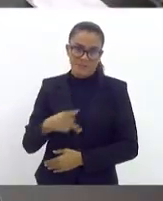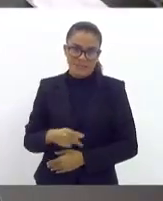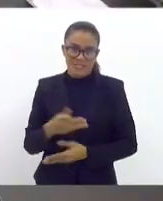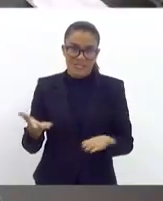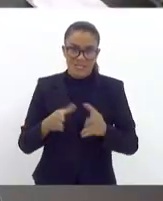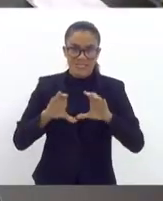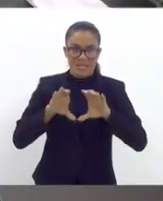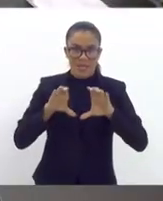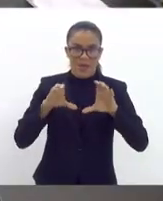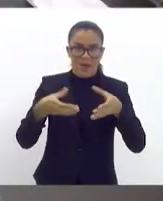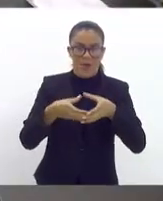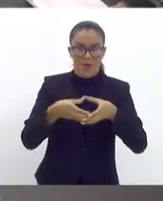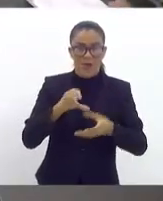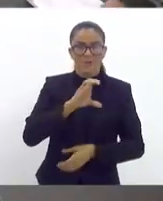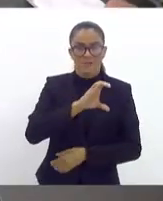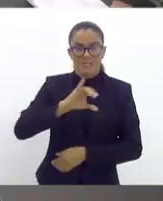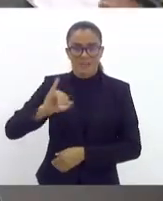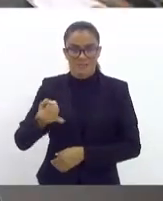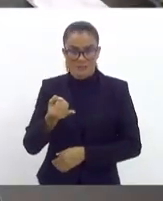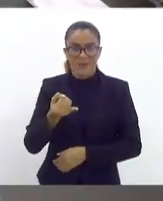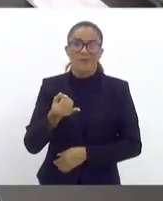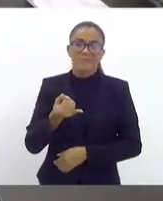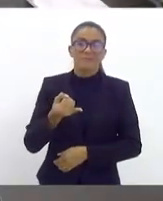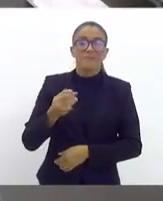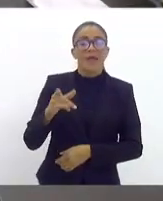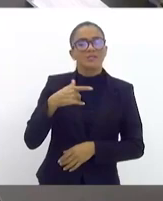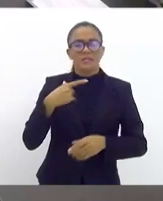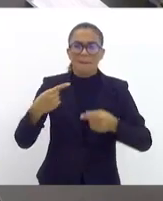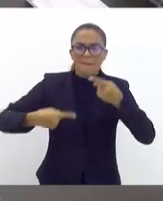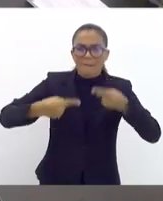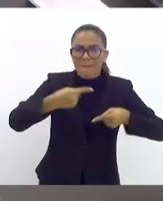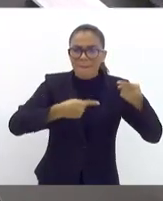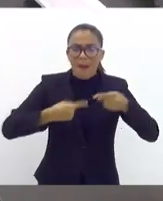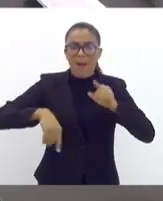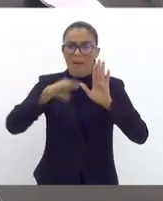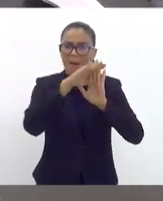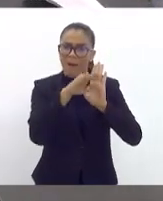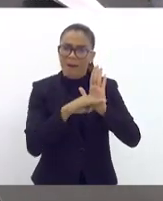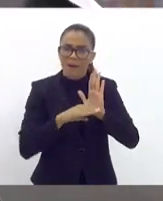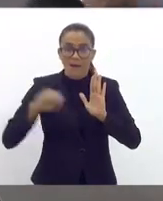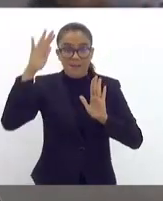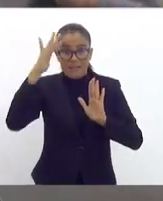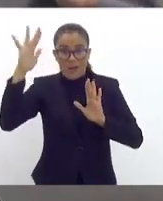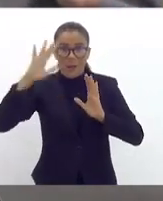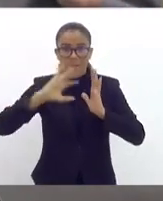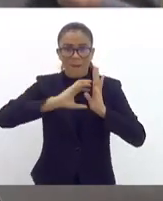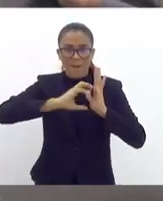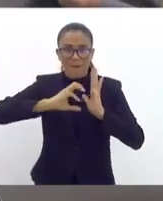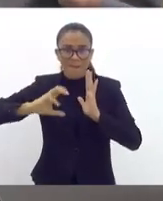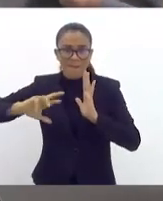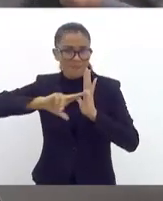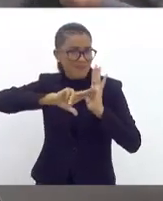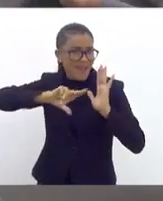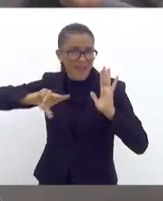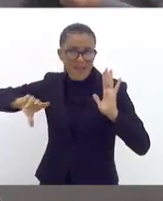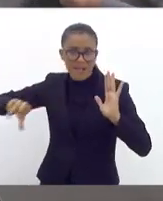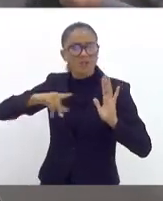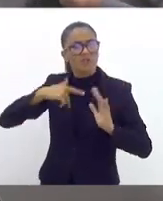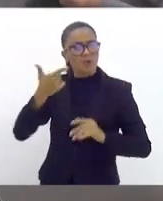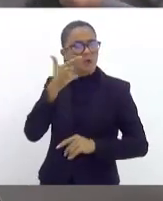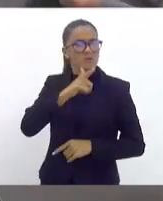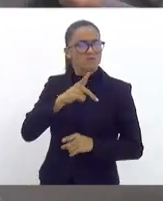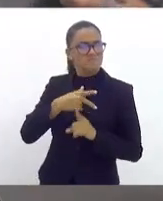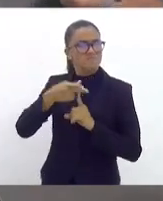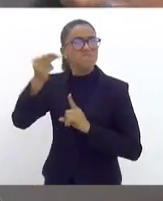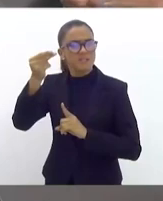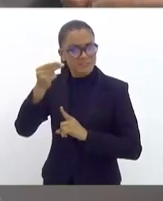de atuação a todos os colegas a gente tem discutido pauta daqui de âmbito ideológico das diferentes vertente fomos vencidos